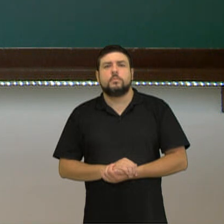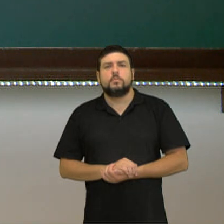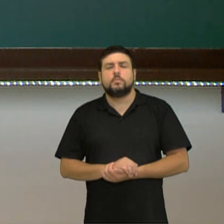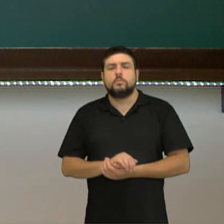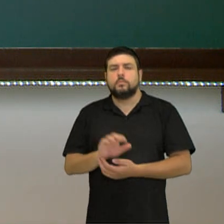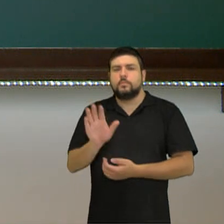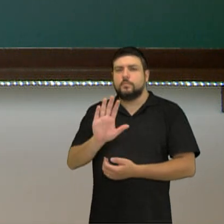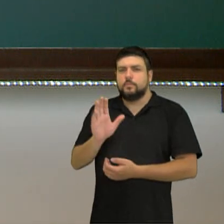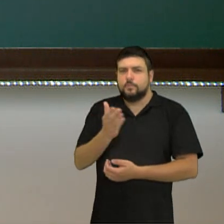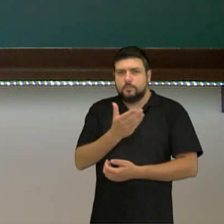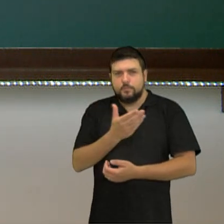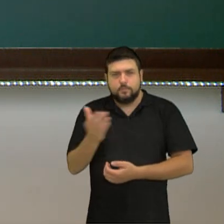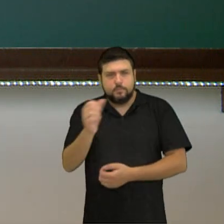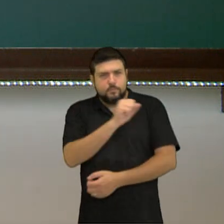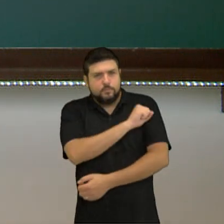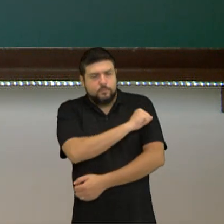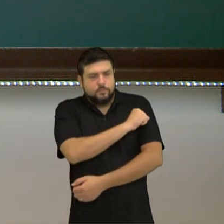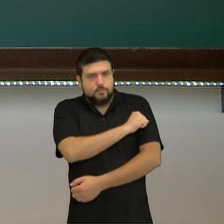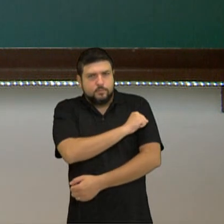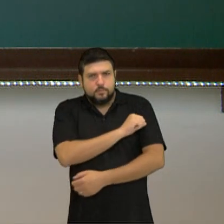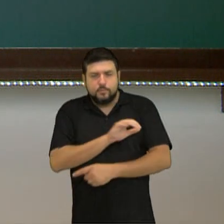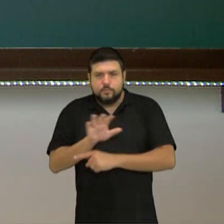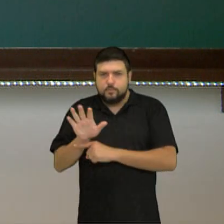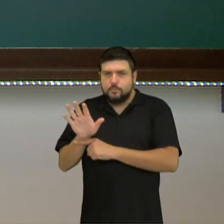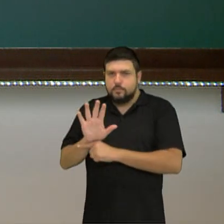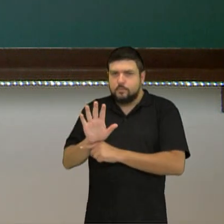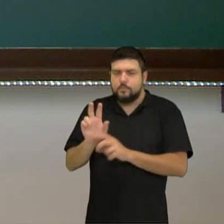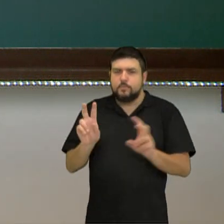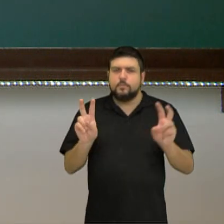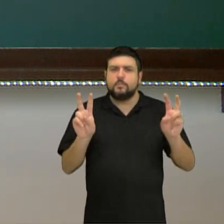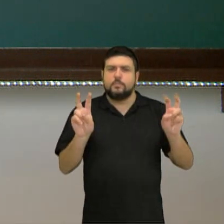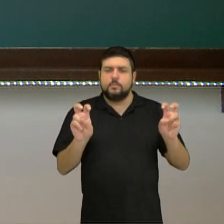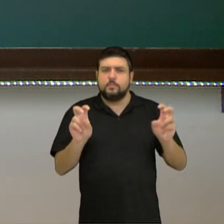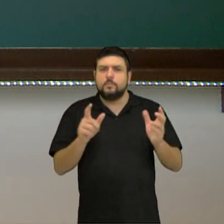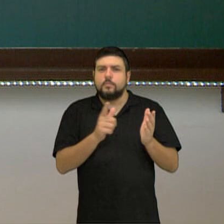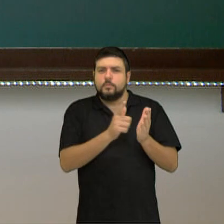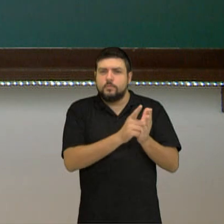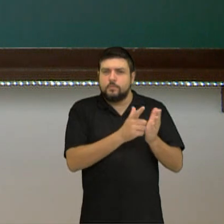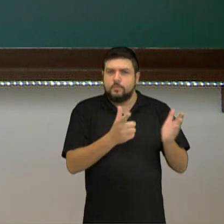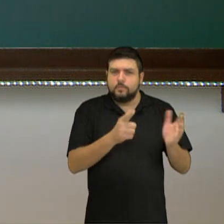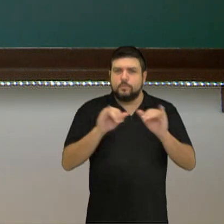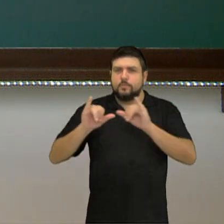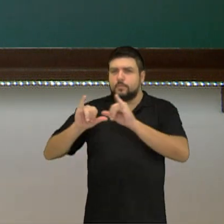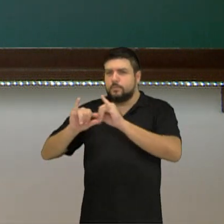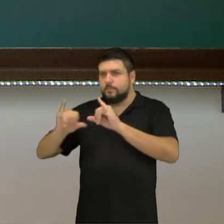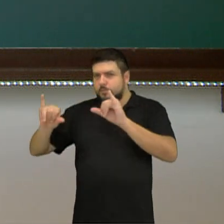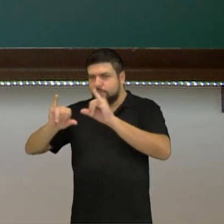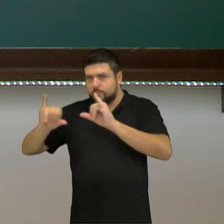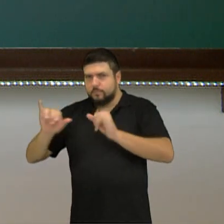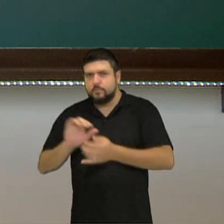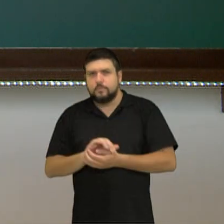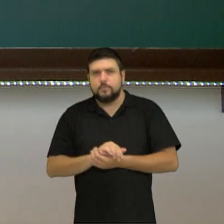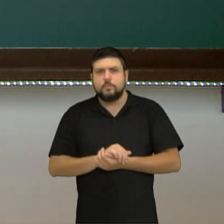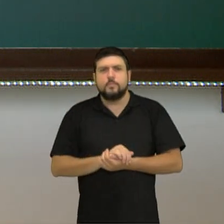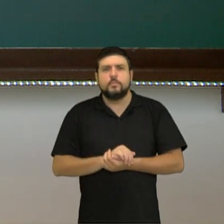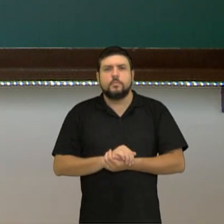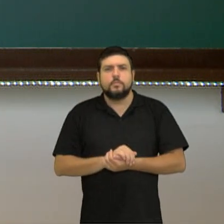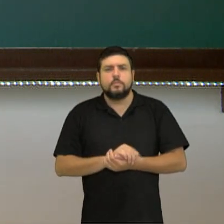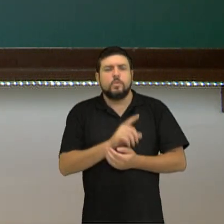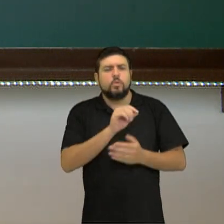Olá, estudantes do 8º ano. Nesse vídeo nós vamos falar sobre reportagem e notícia. O que são